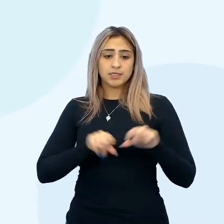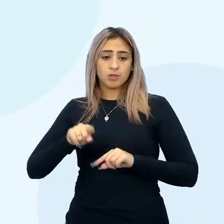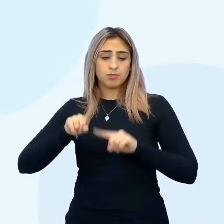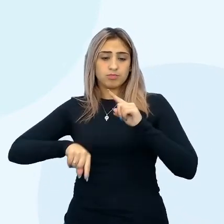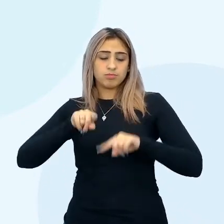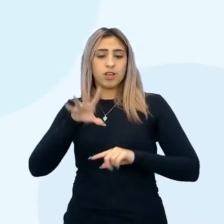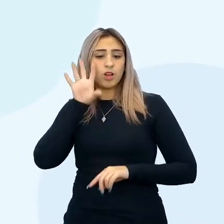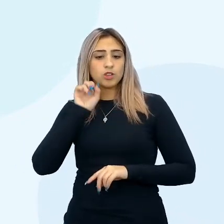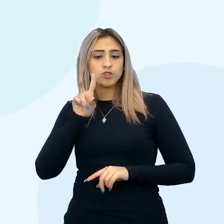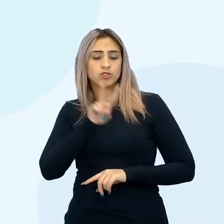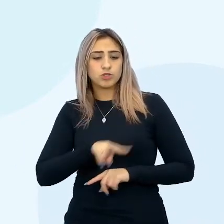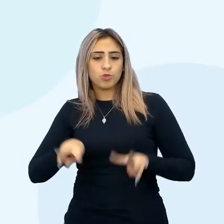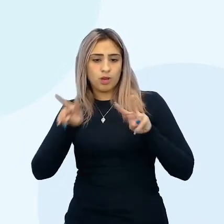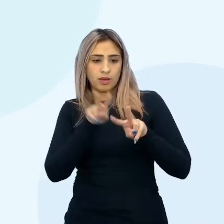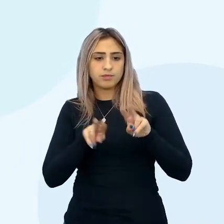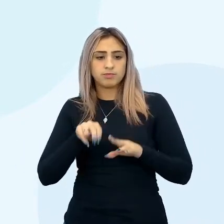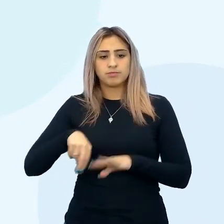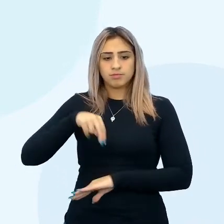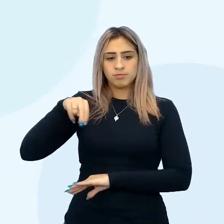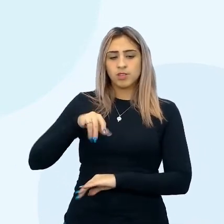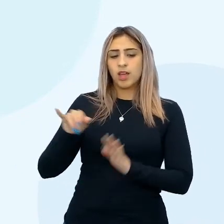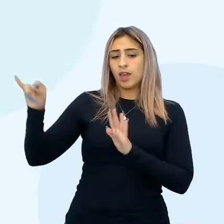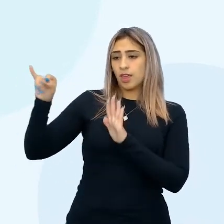Seleção de produções audiovisuais nacionais e